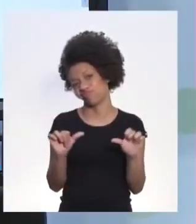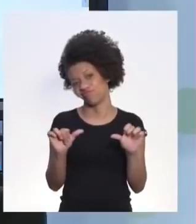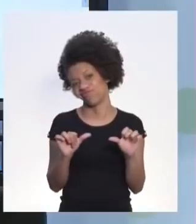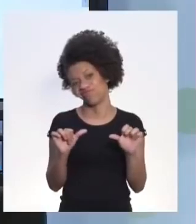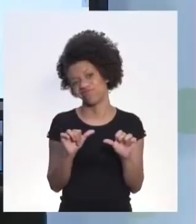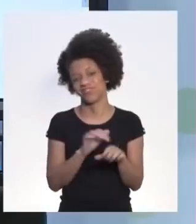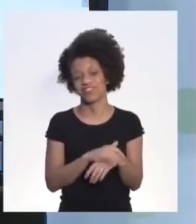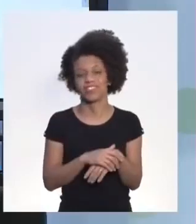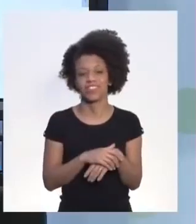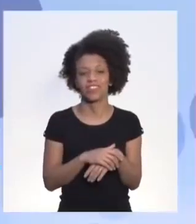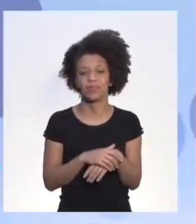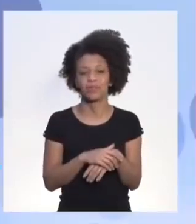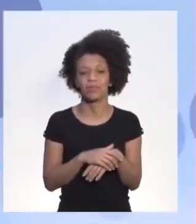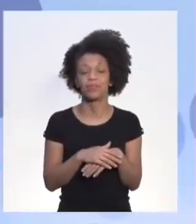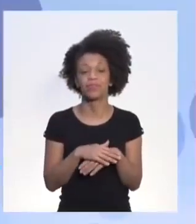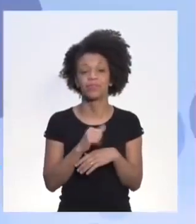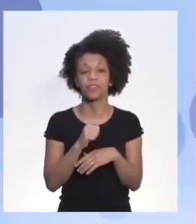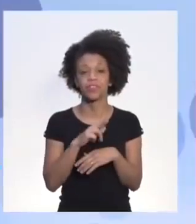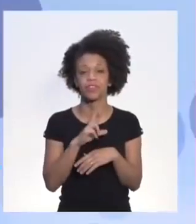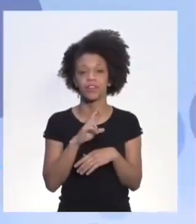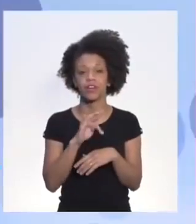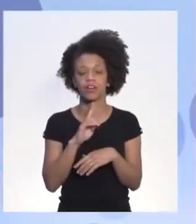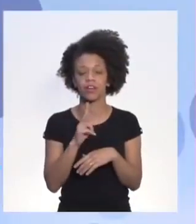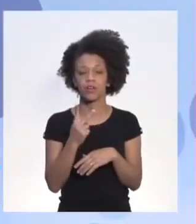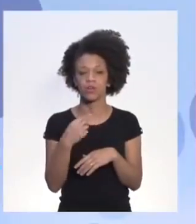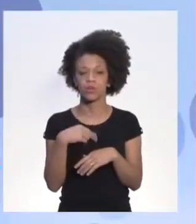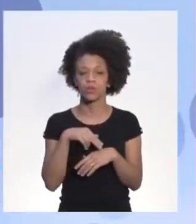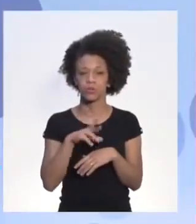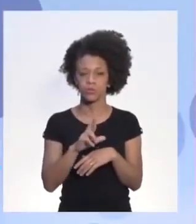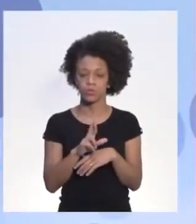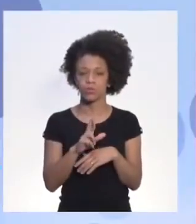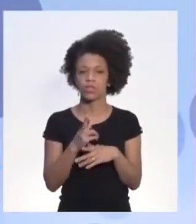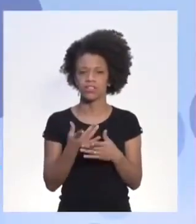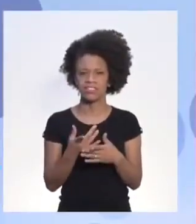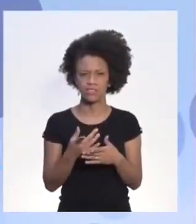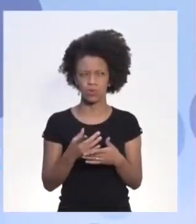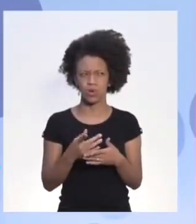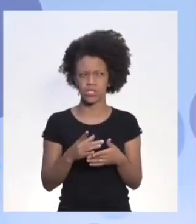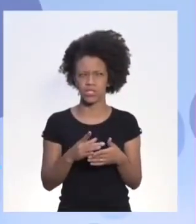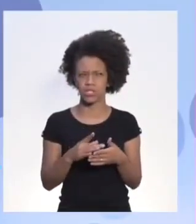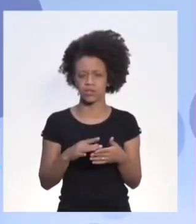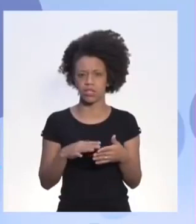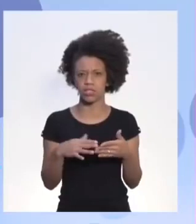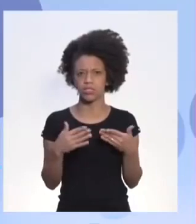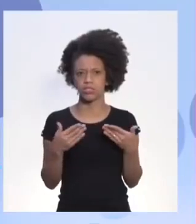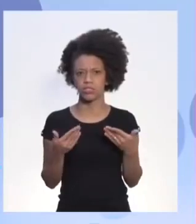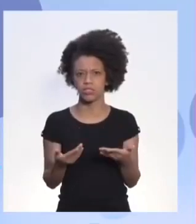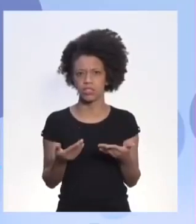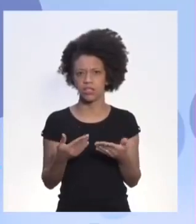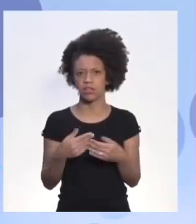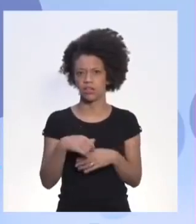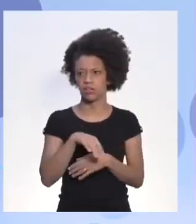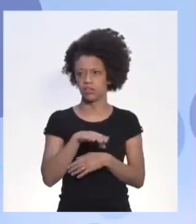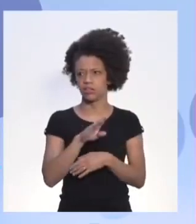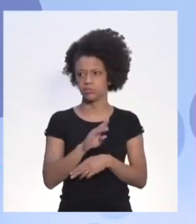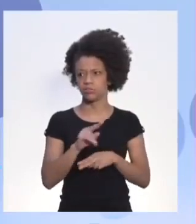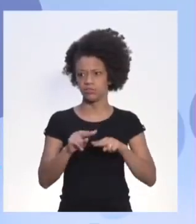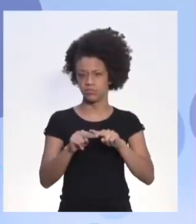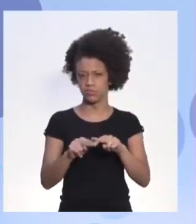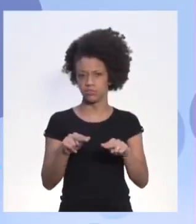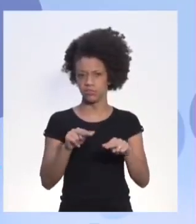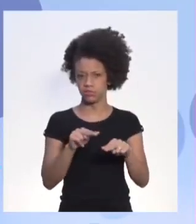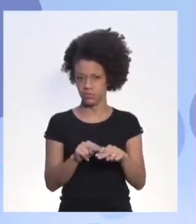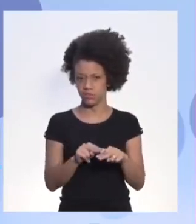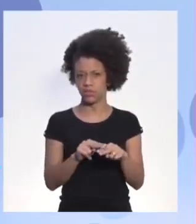aqui. Tá. Arthur respondeu que a peça que se encaixa é a B. Jonas. Boa. Ana Caroline falou